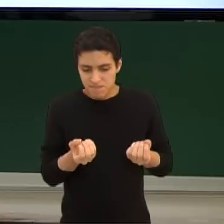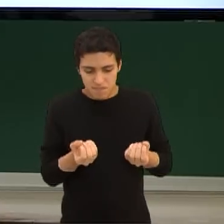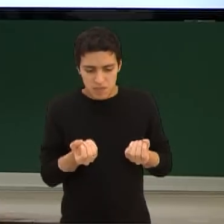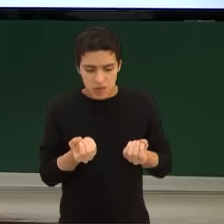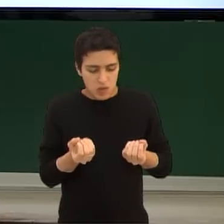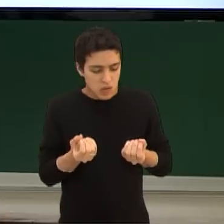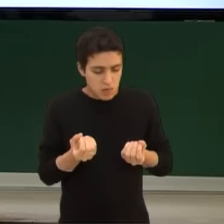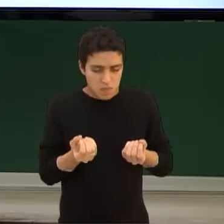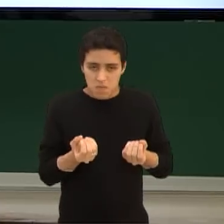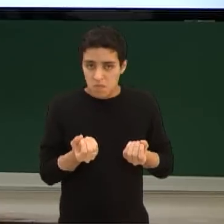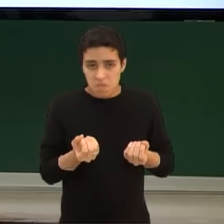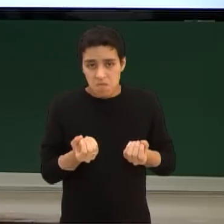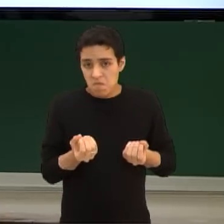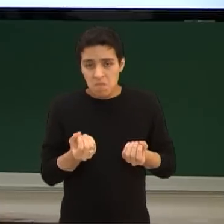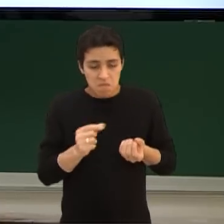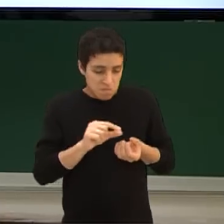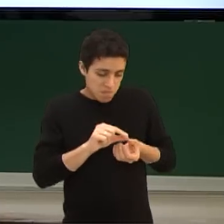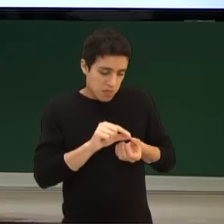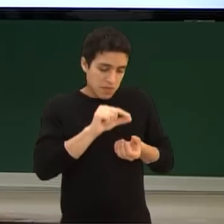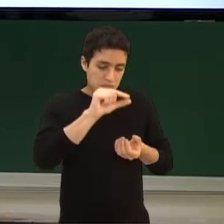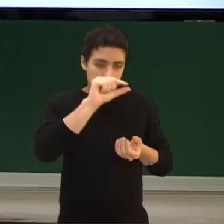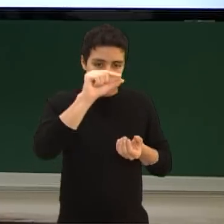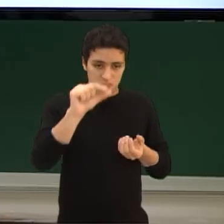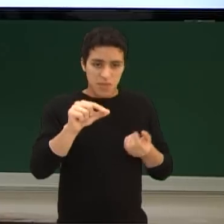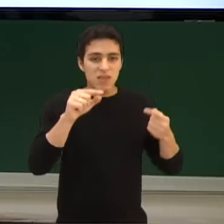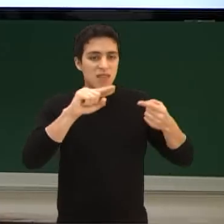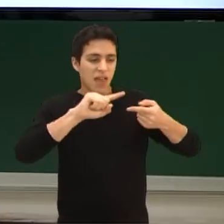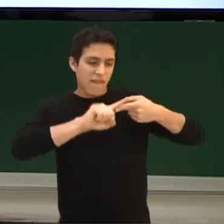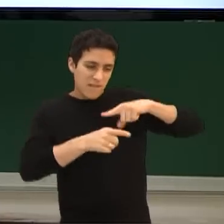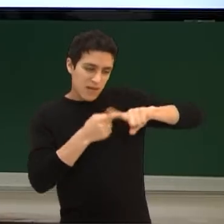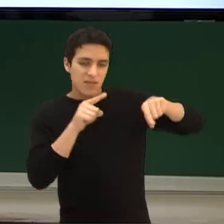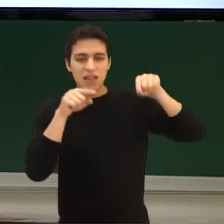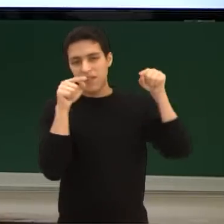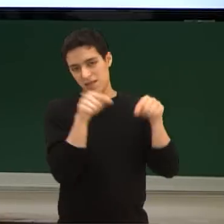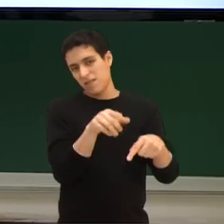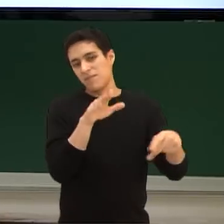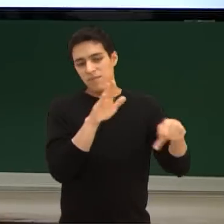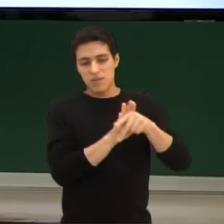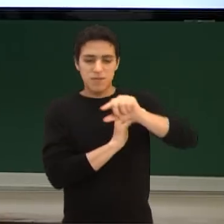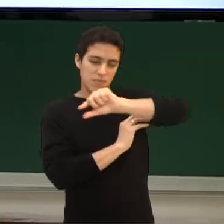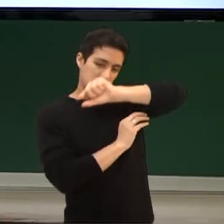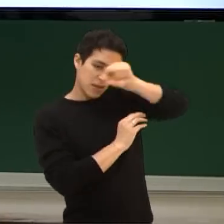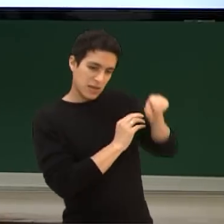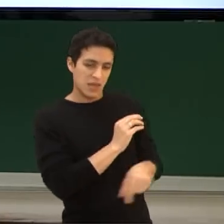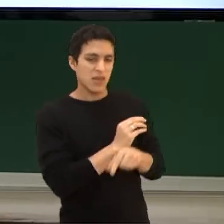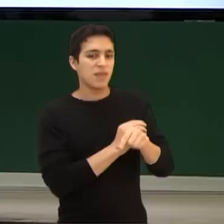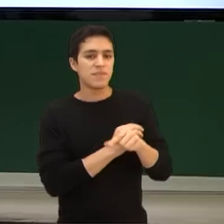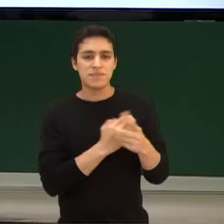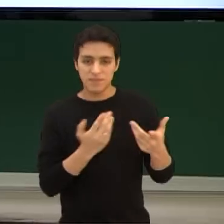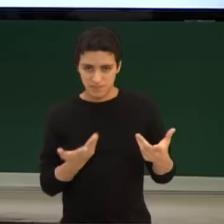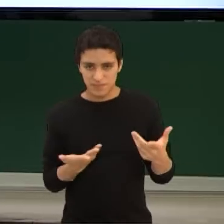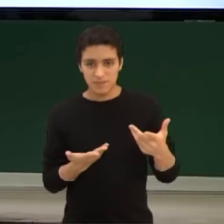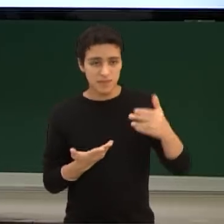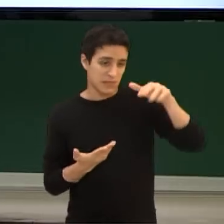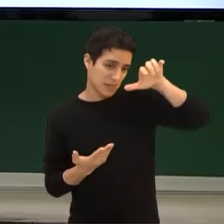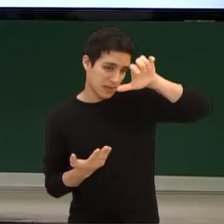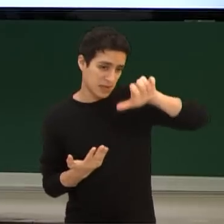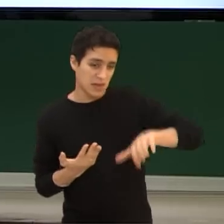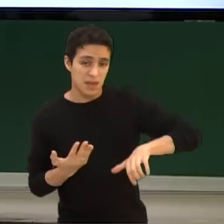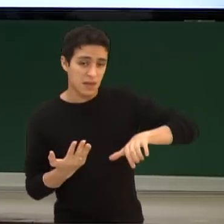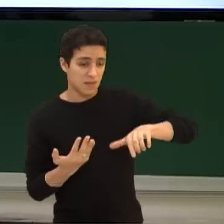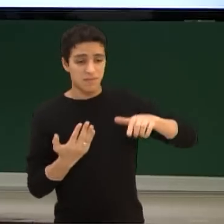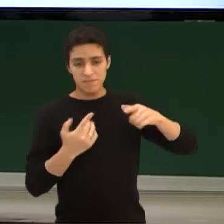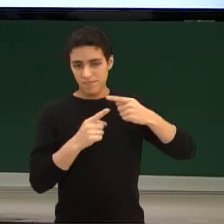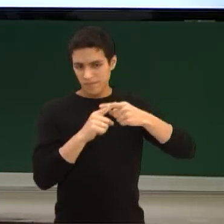aquele ovócito do ovário esquerdo dela, a fecundação vai acontecer na tuba uterina esquerda, né? Porque é por ali que